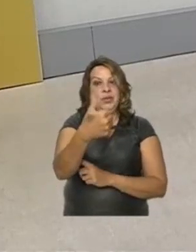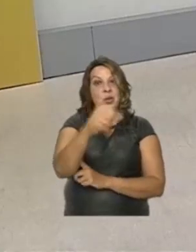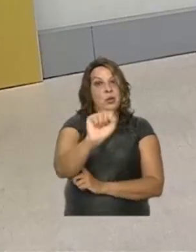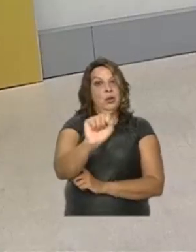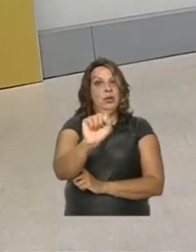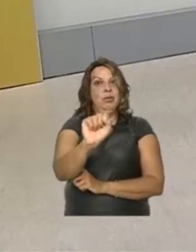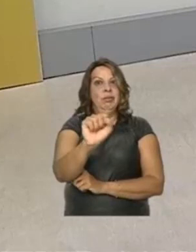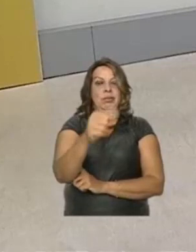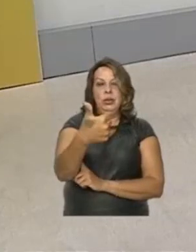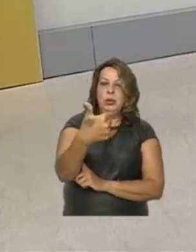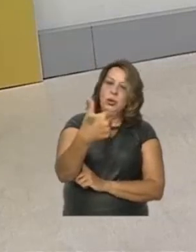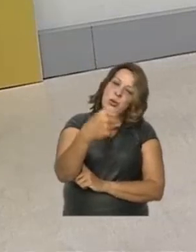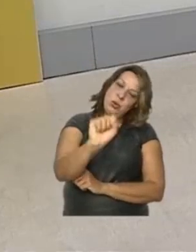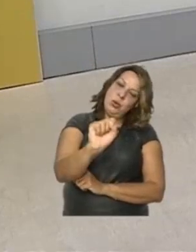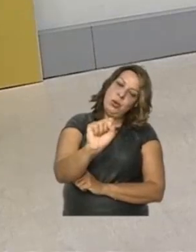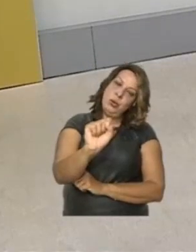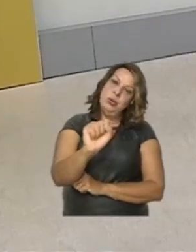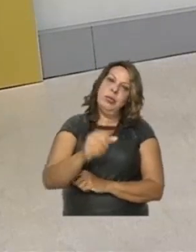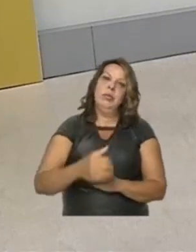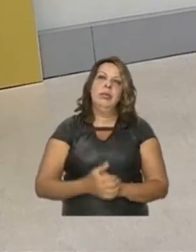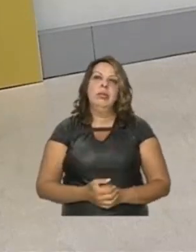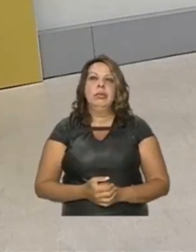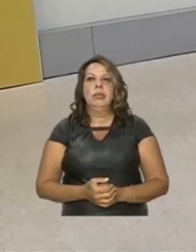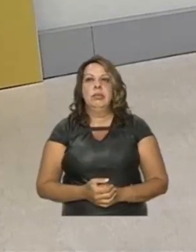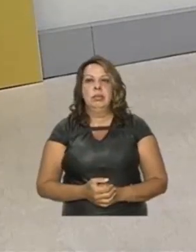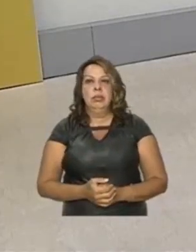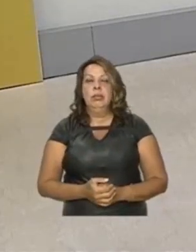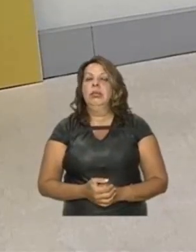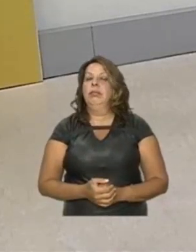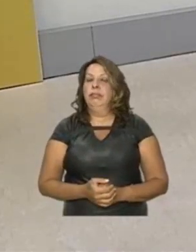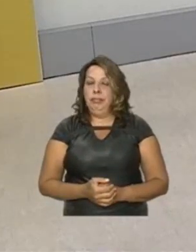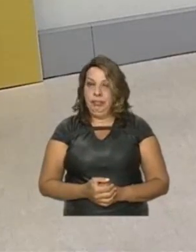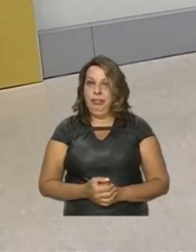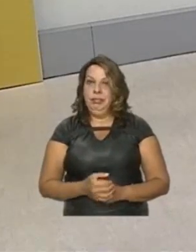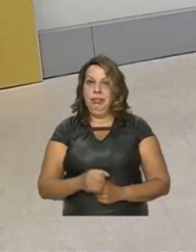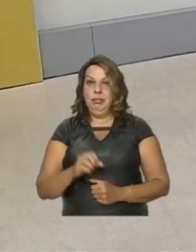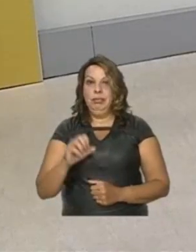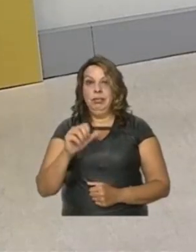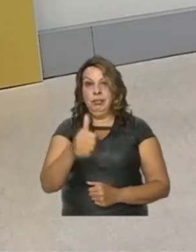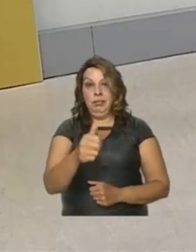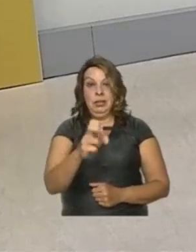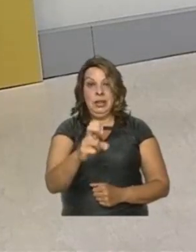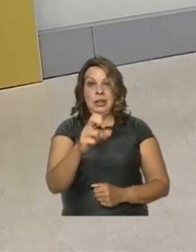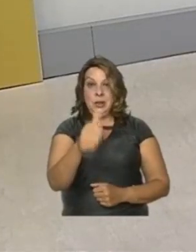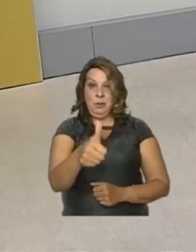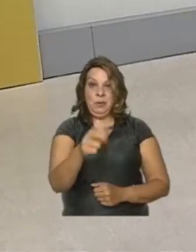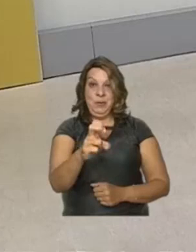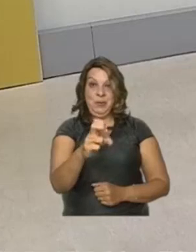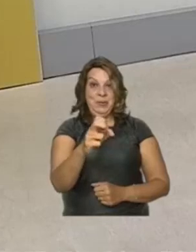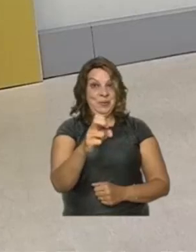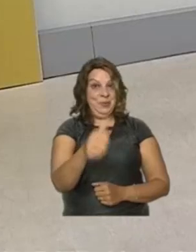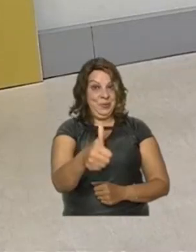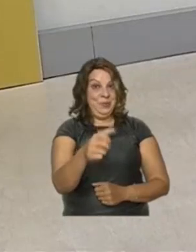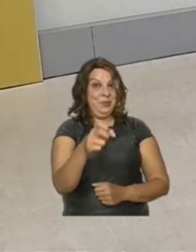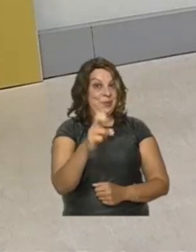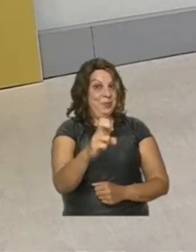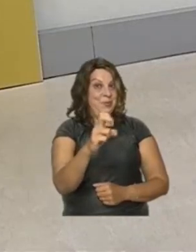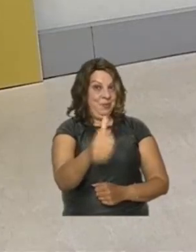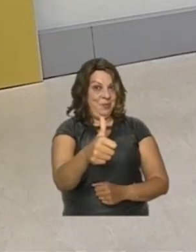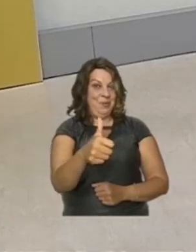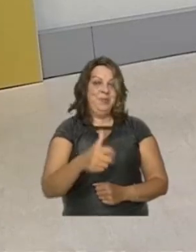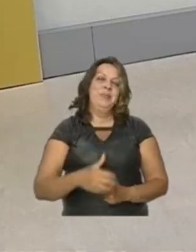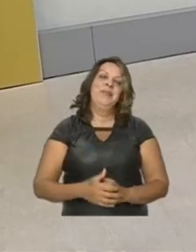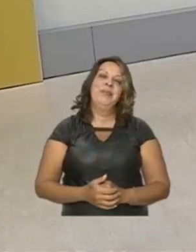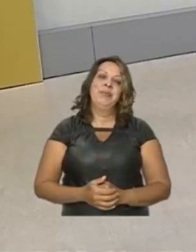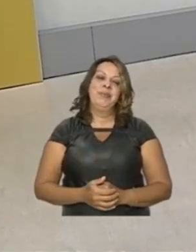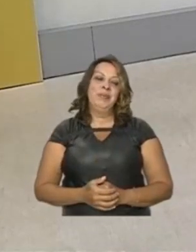18. Vamos lá, bolinha de número 18, subiu, vai pro painel que 51 já saiu. Olha aí,